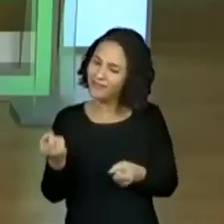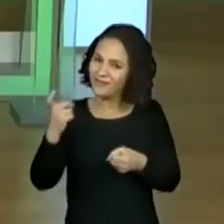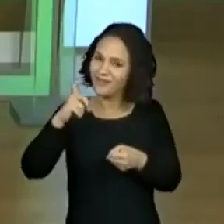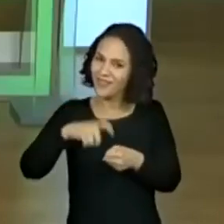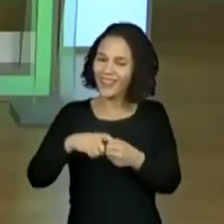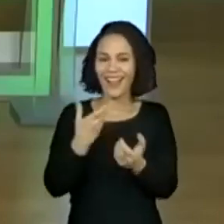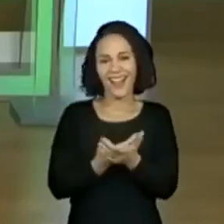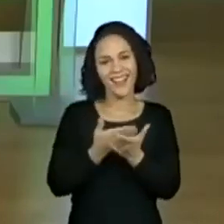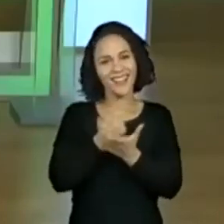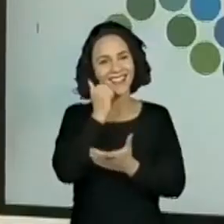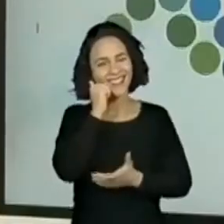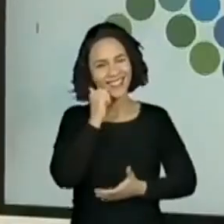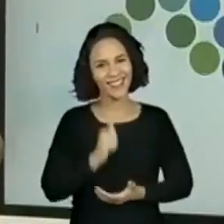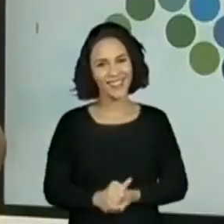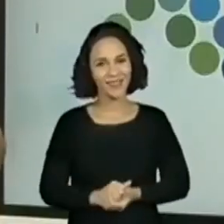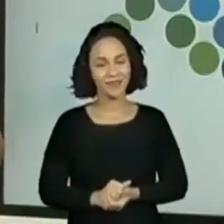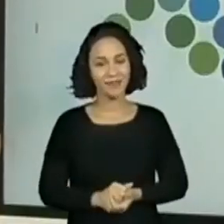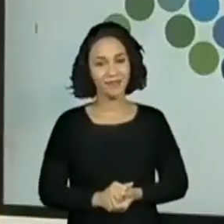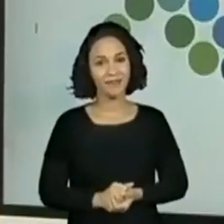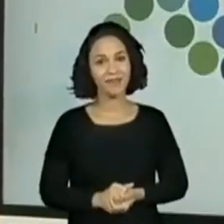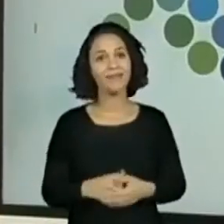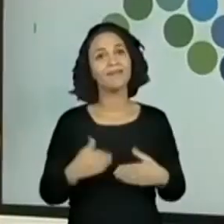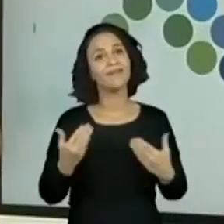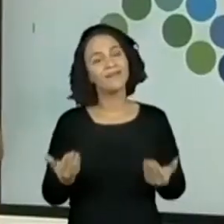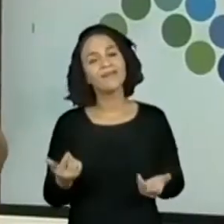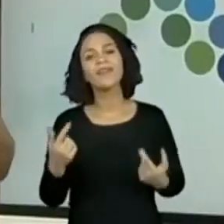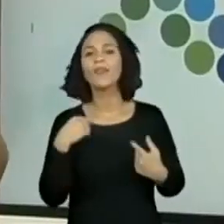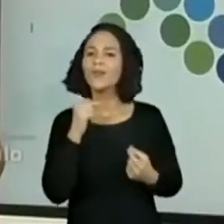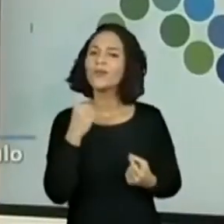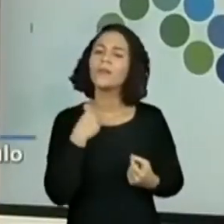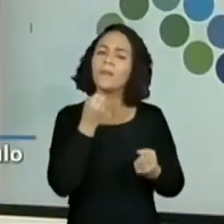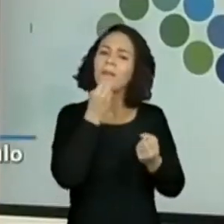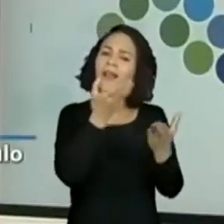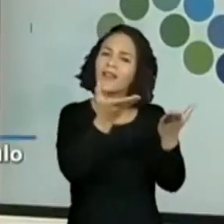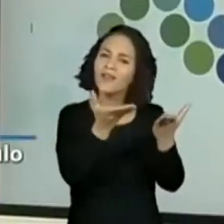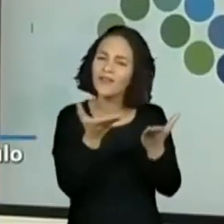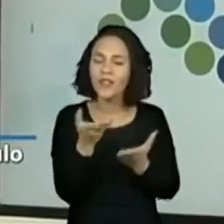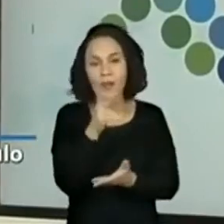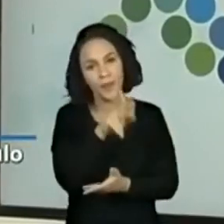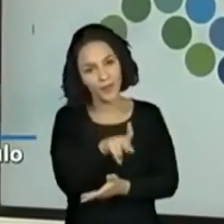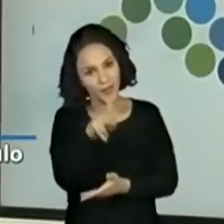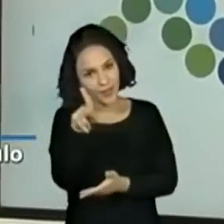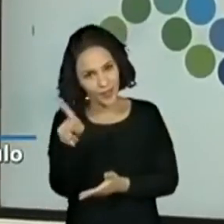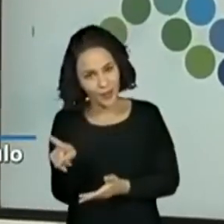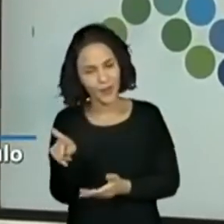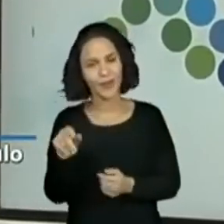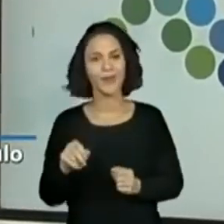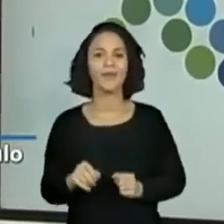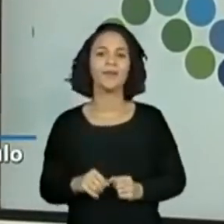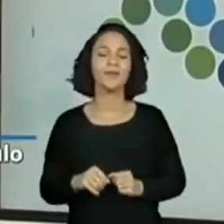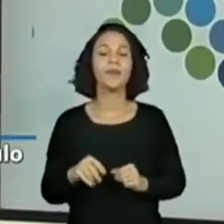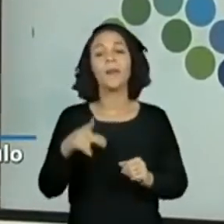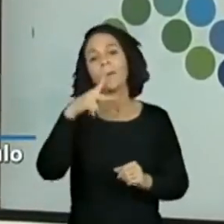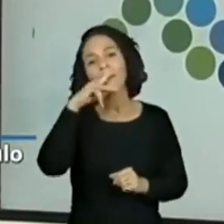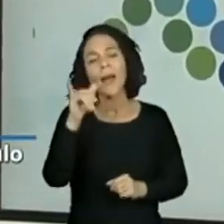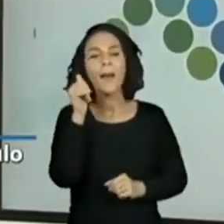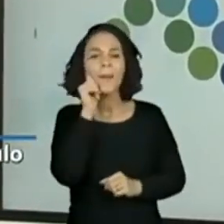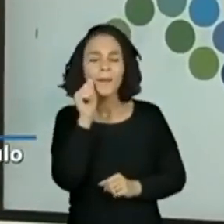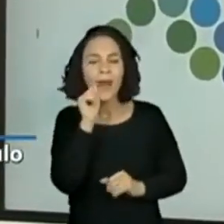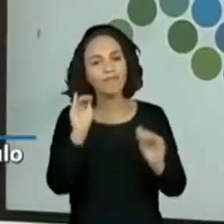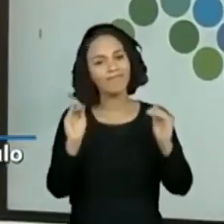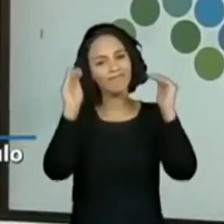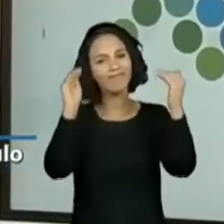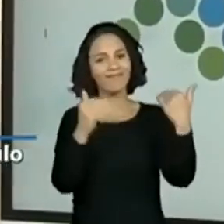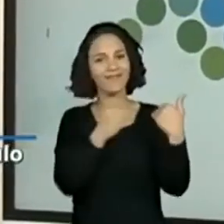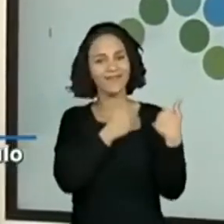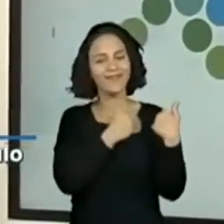ciências. Quero dizer boas-vindas, sejam bem-vindos, professores, pais responsáveis a essa